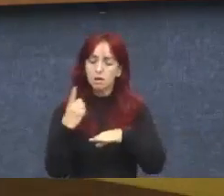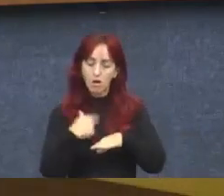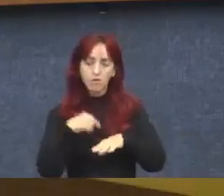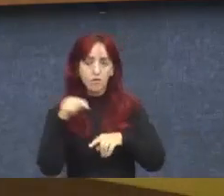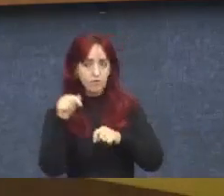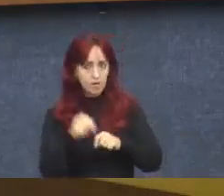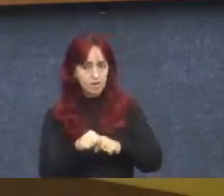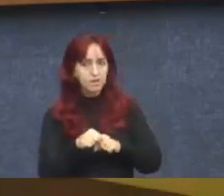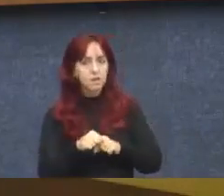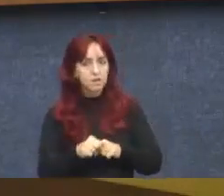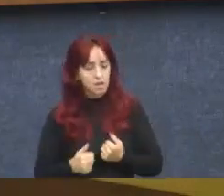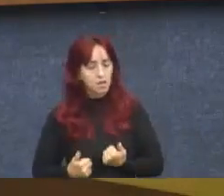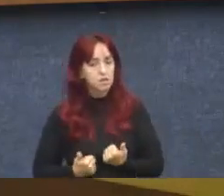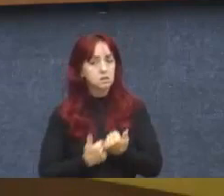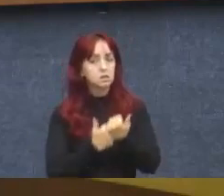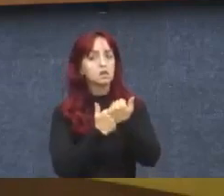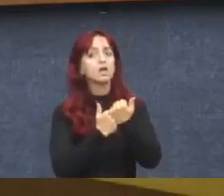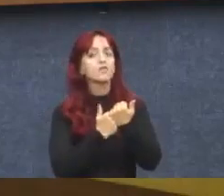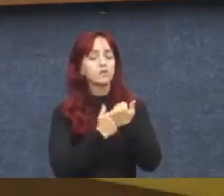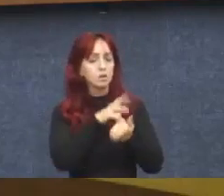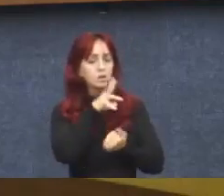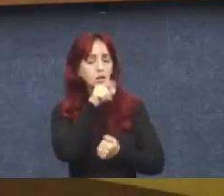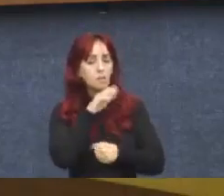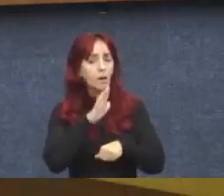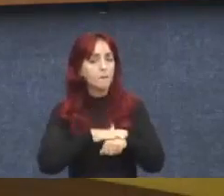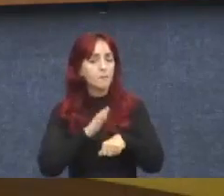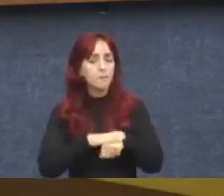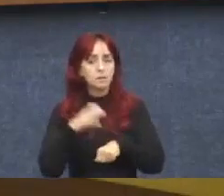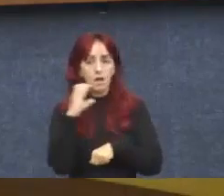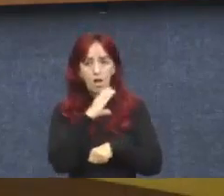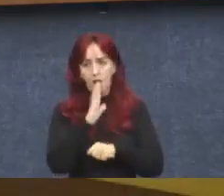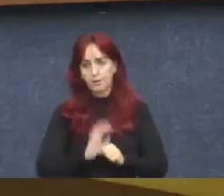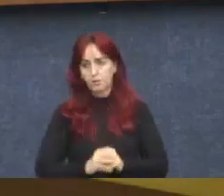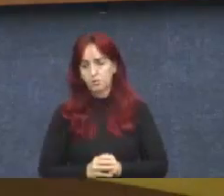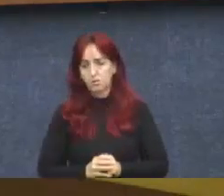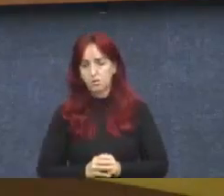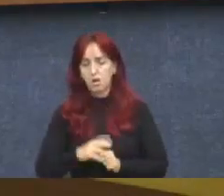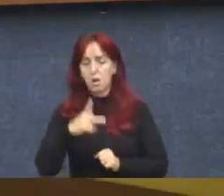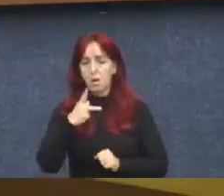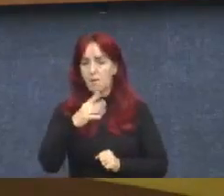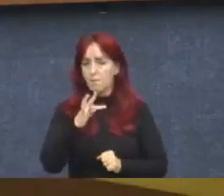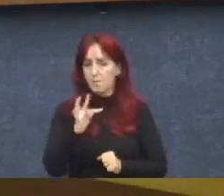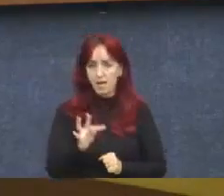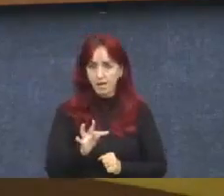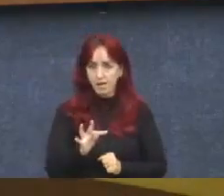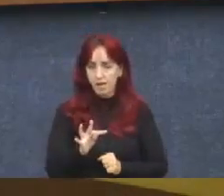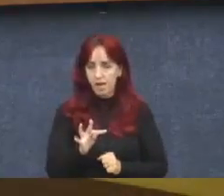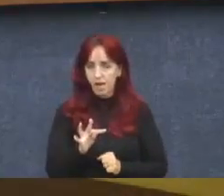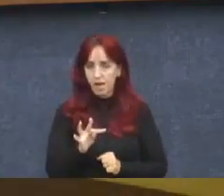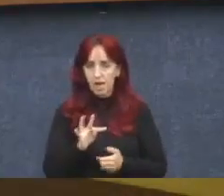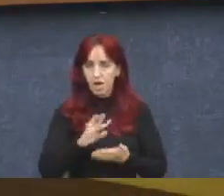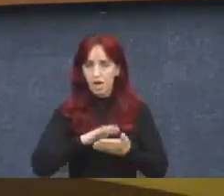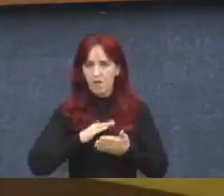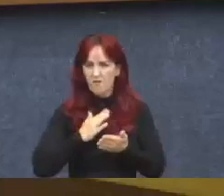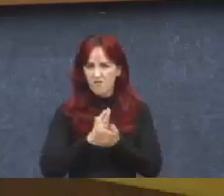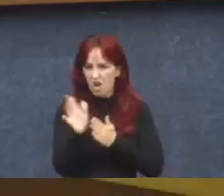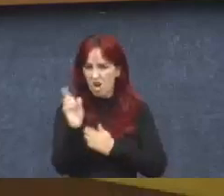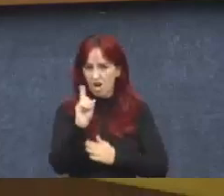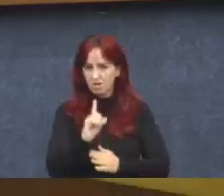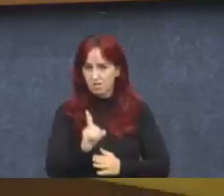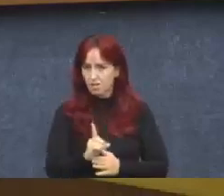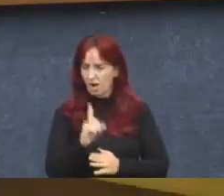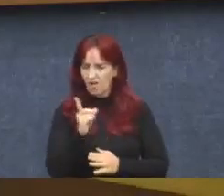de Defesa dos Animais o mais rápido possível. Não tem, PT não enquadra, não. Você está confundindo o